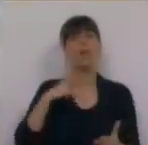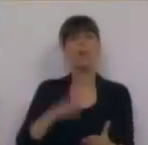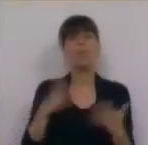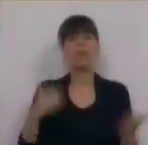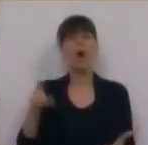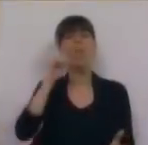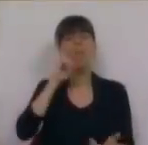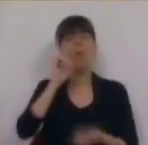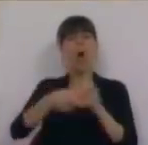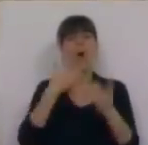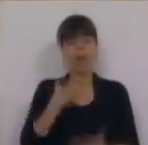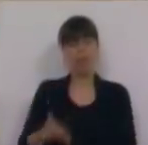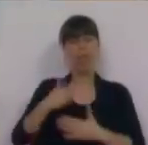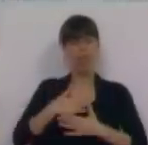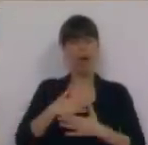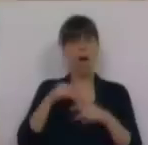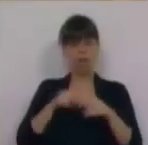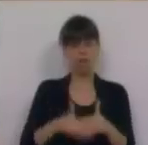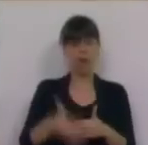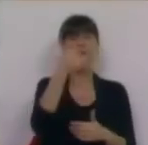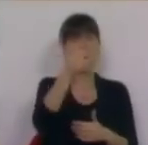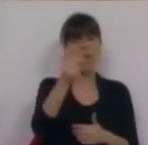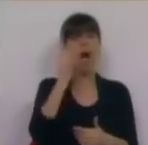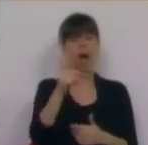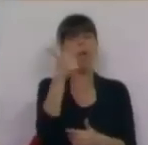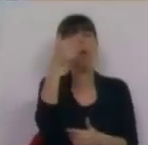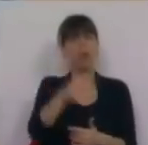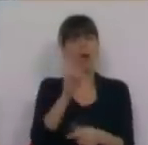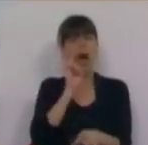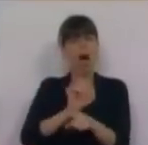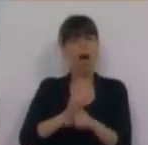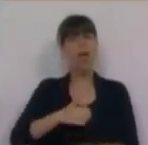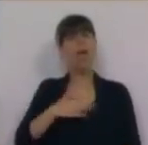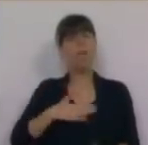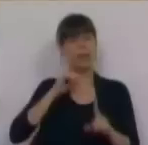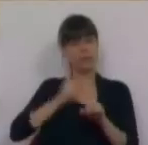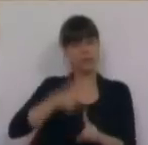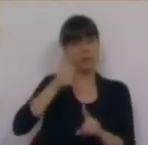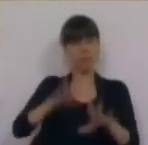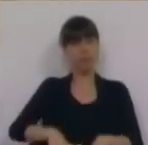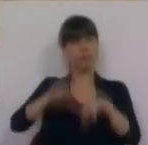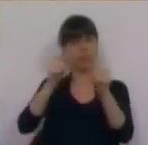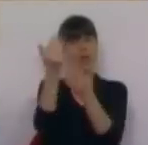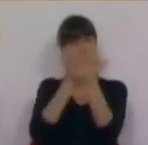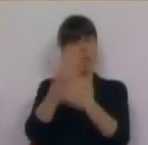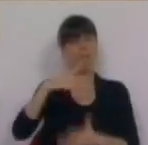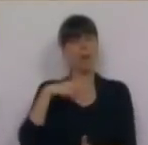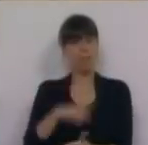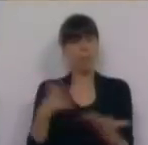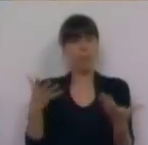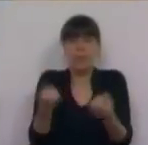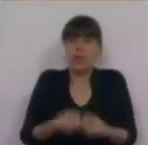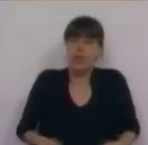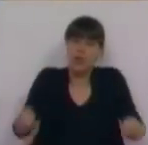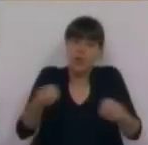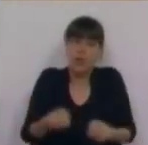portuguesa? Que garantias nos dão a nós que daqui a 20 anos a TAP ainda é uma empresa essencial para o desenvolvimento da economia portuguesa?